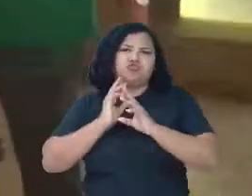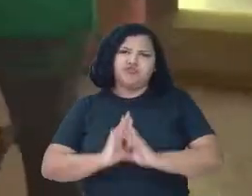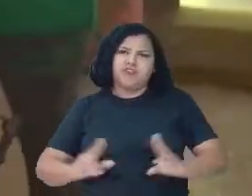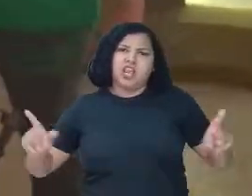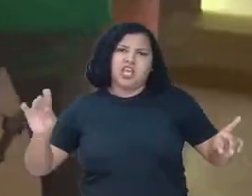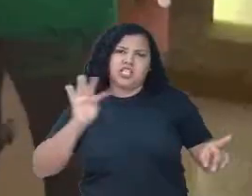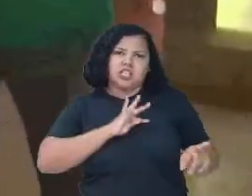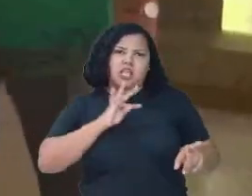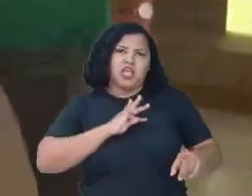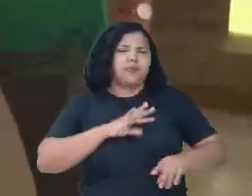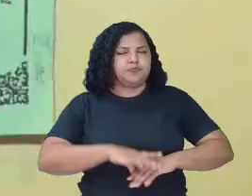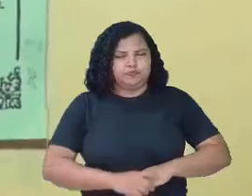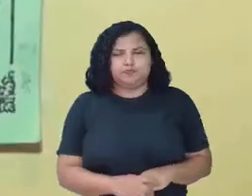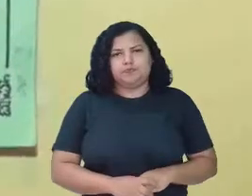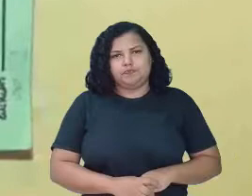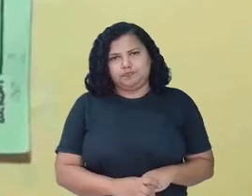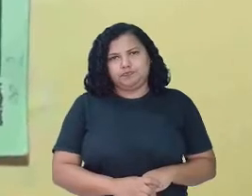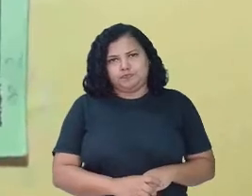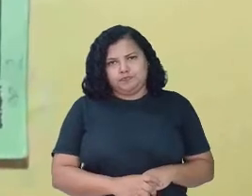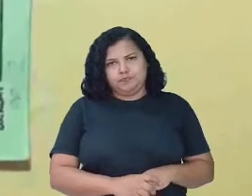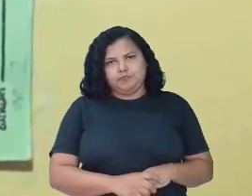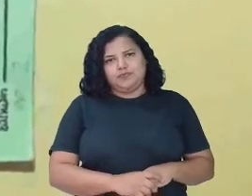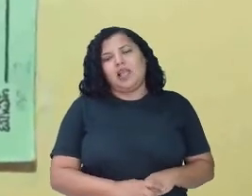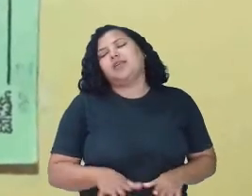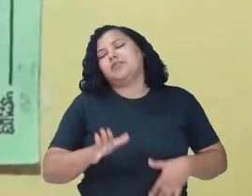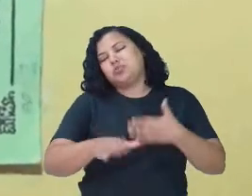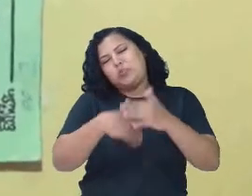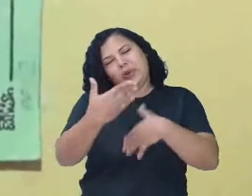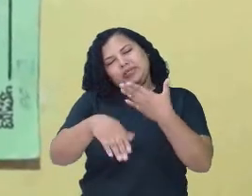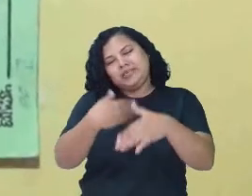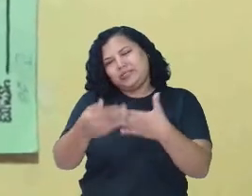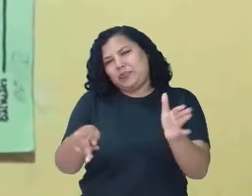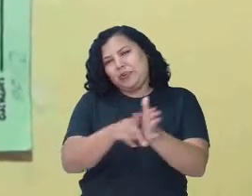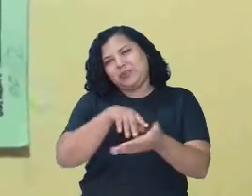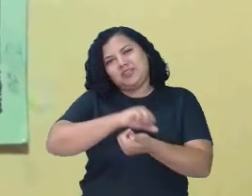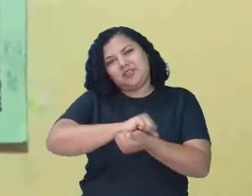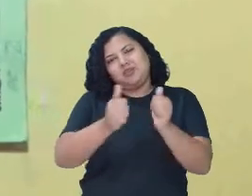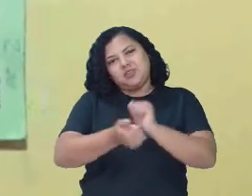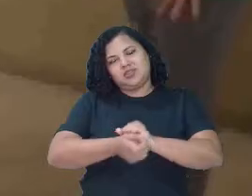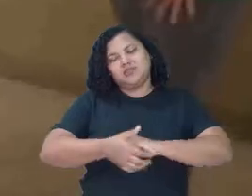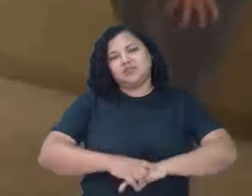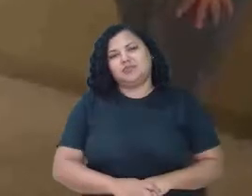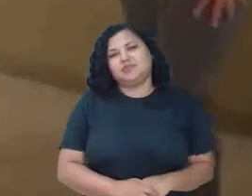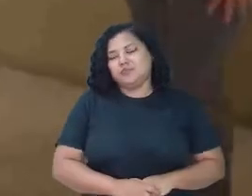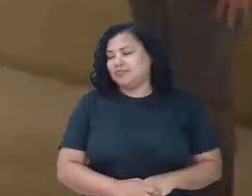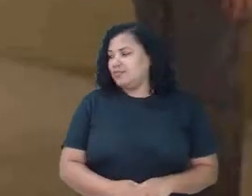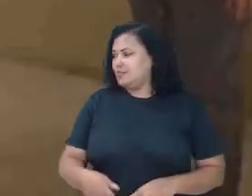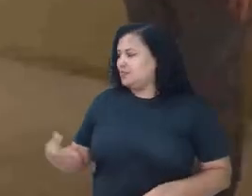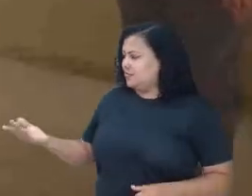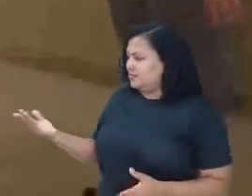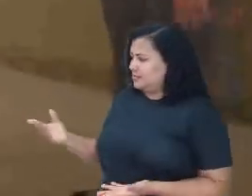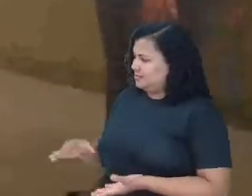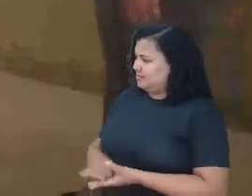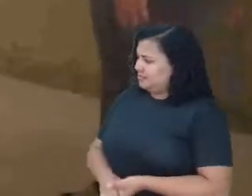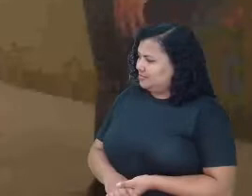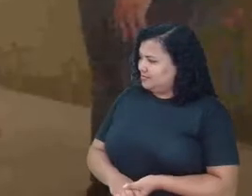trazem resultados bem diferentes. São os processos São de os adaptação. processos de adaptação e de E mudança, de aqui transformação. a gente